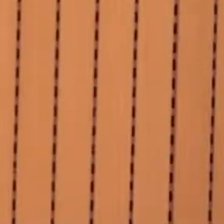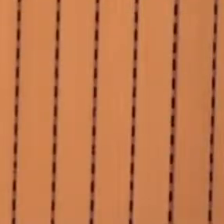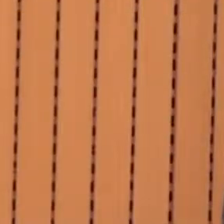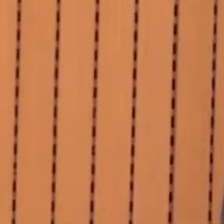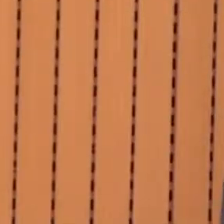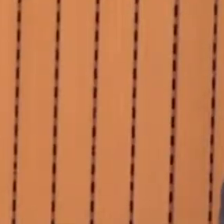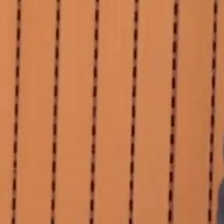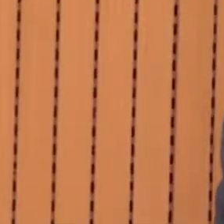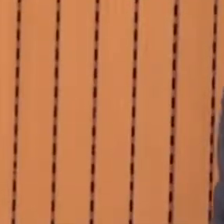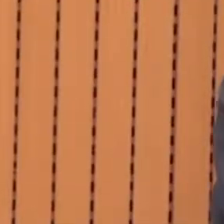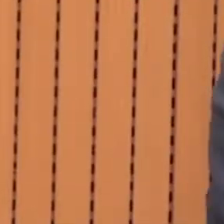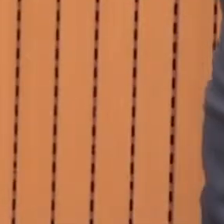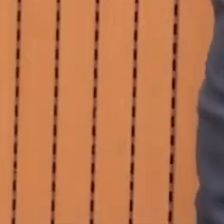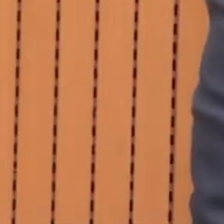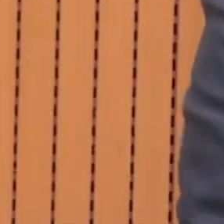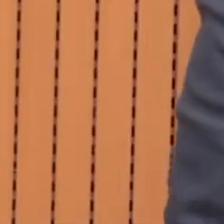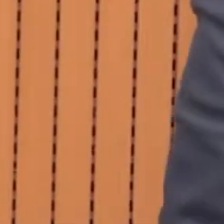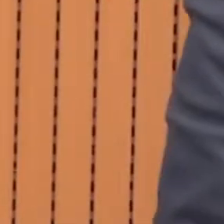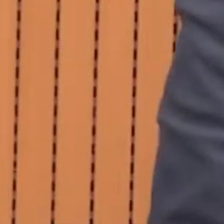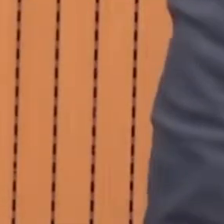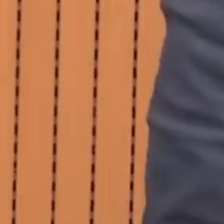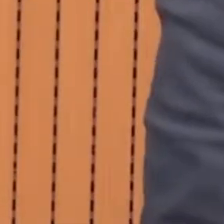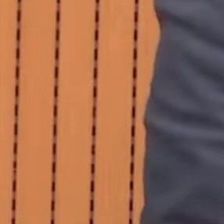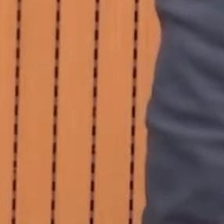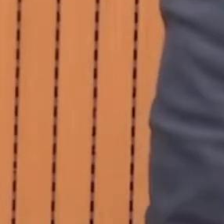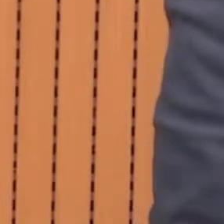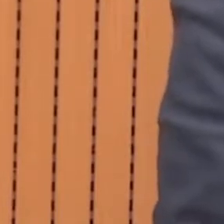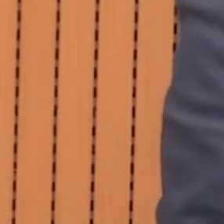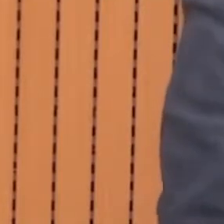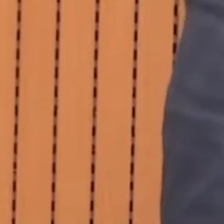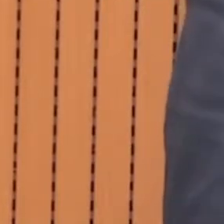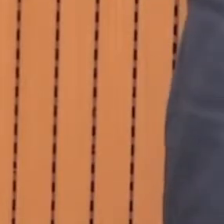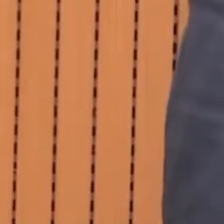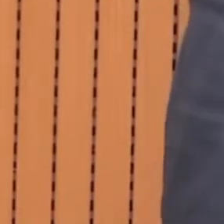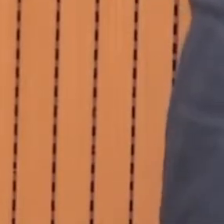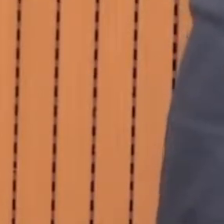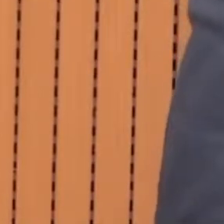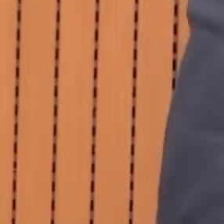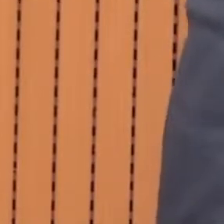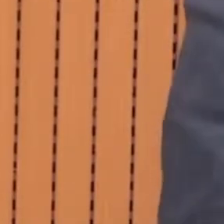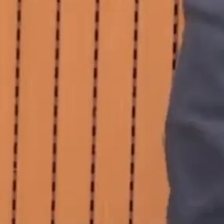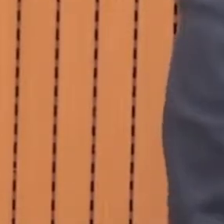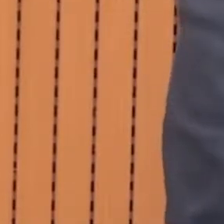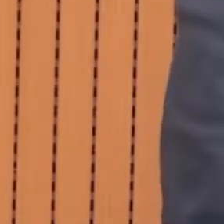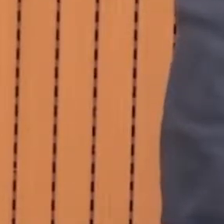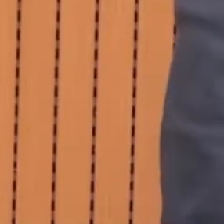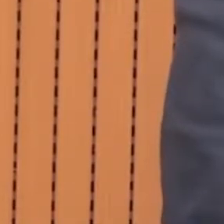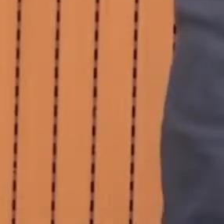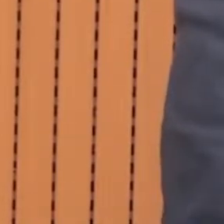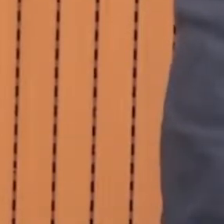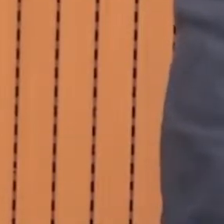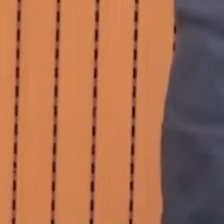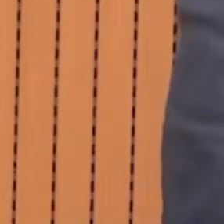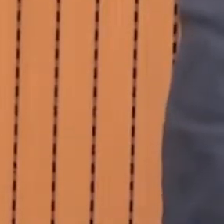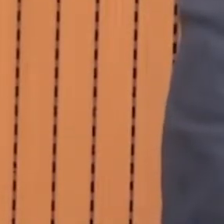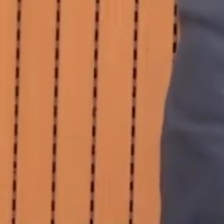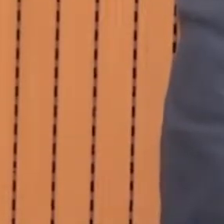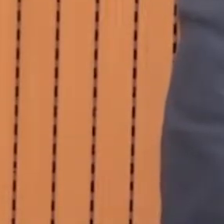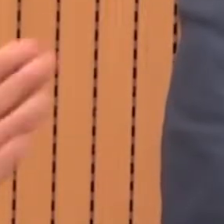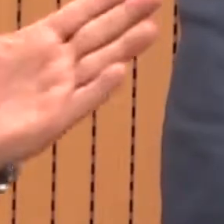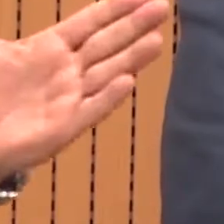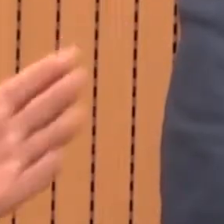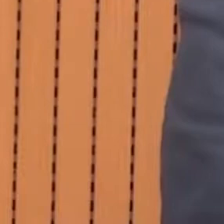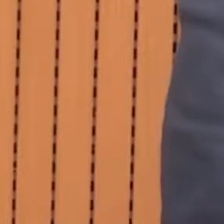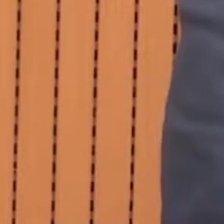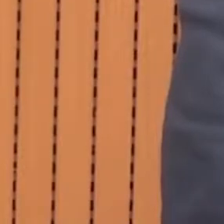um vereador combativo, um vereador extremamente ético, um vereador cristão, e que eleva o nome da nossa Câmara Municipal em razão da sua